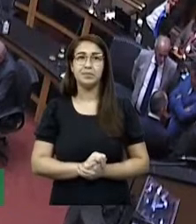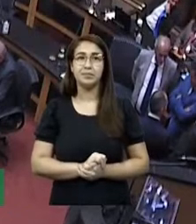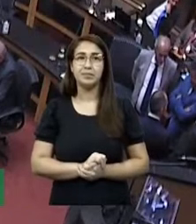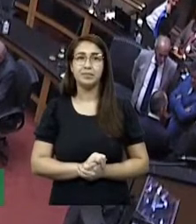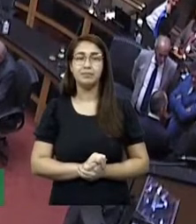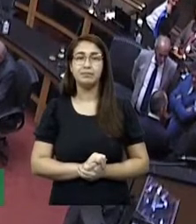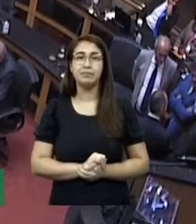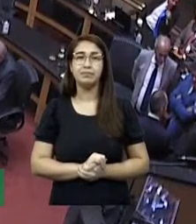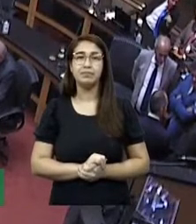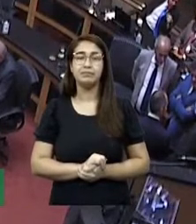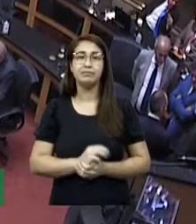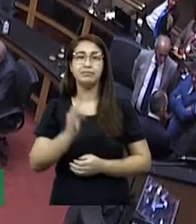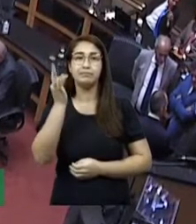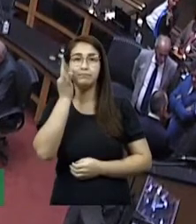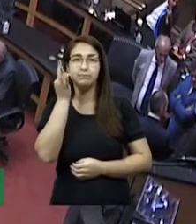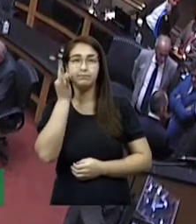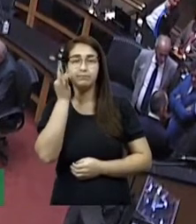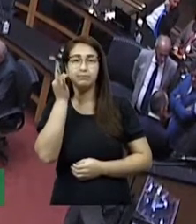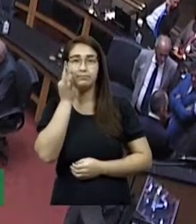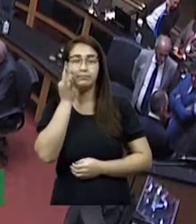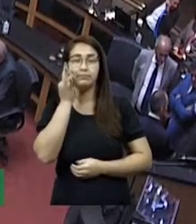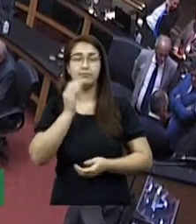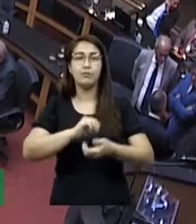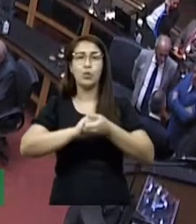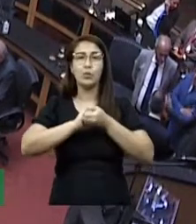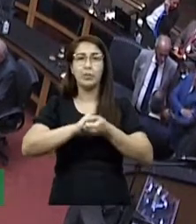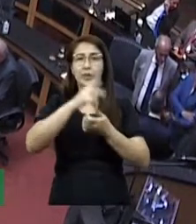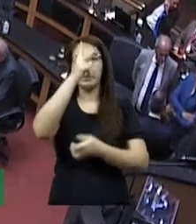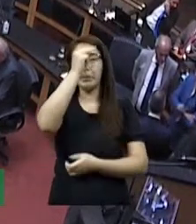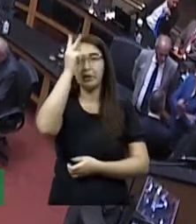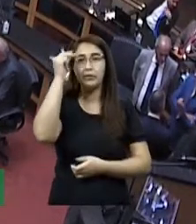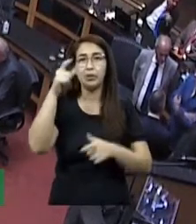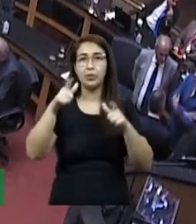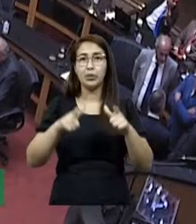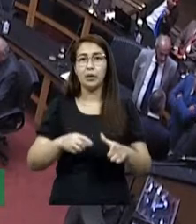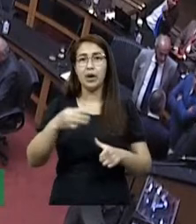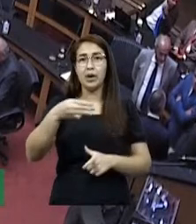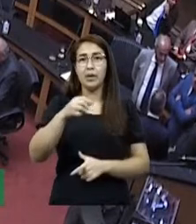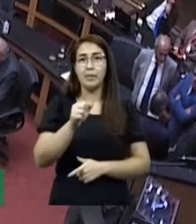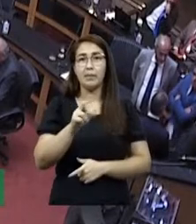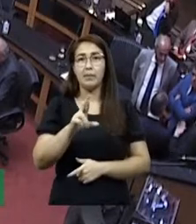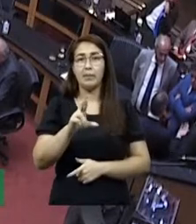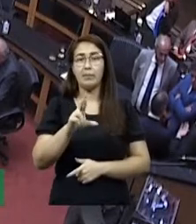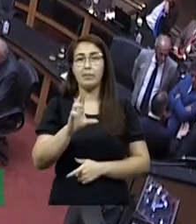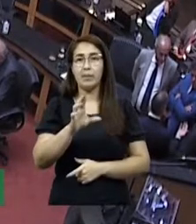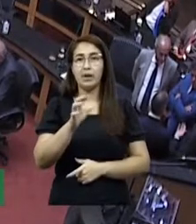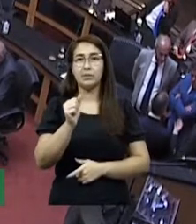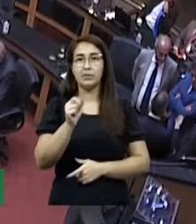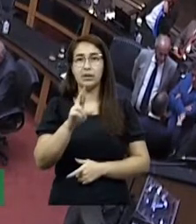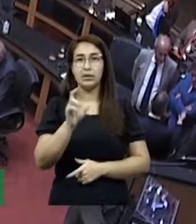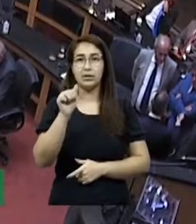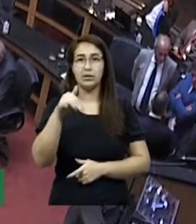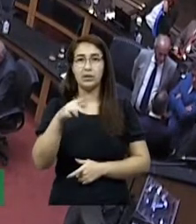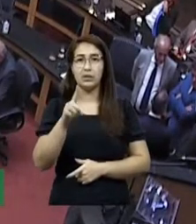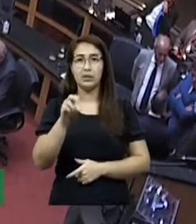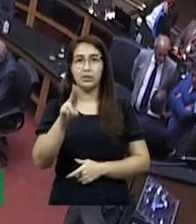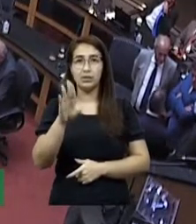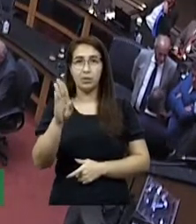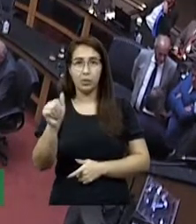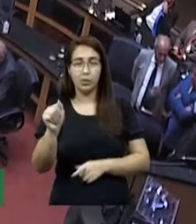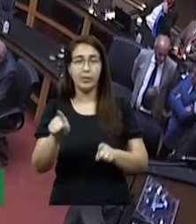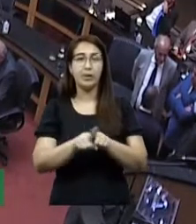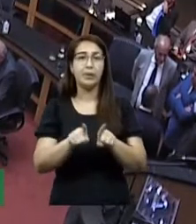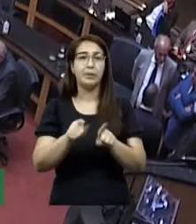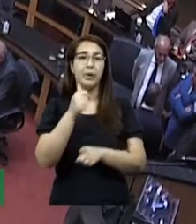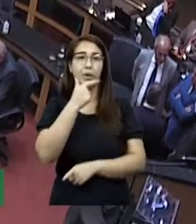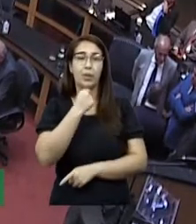deputado Fernando. Só cumprimentar o prefeito de Massaranduba, César Tassi, com os vereadores Leca, presidente da Câmara, e também o Maicon.